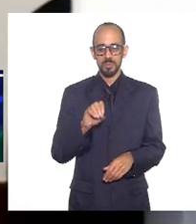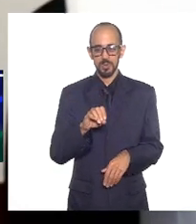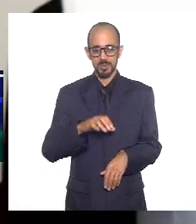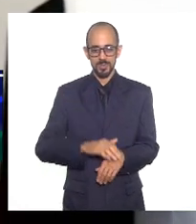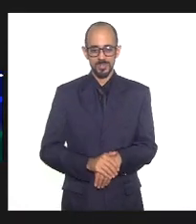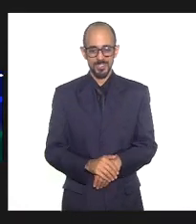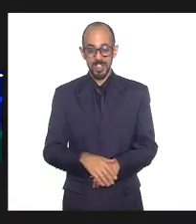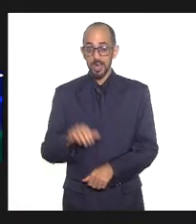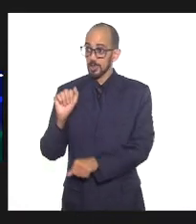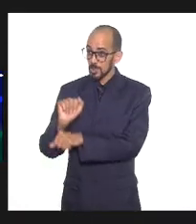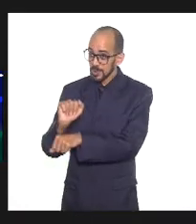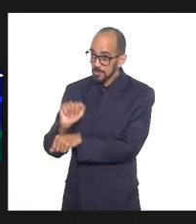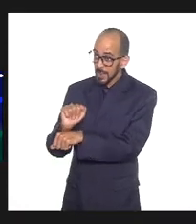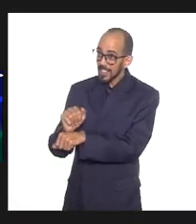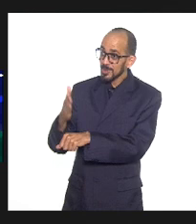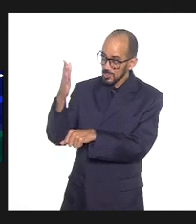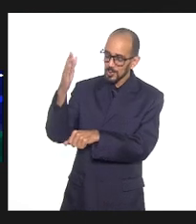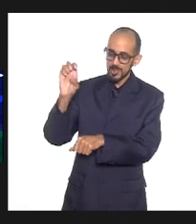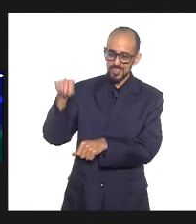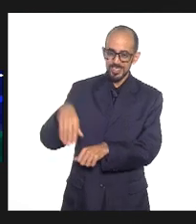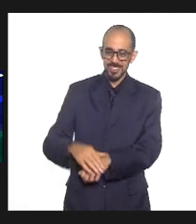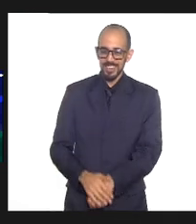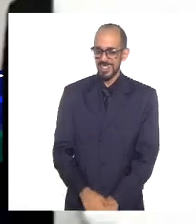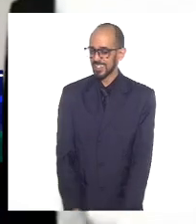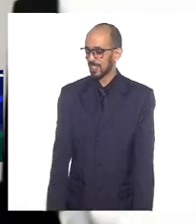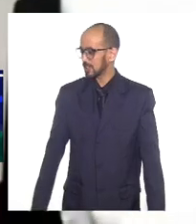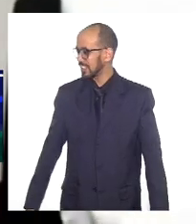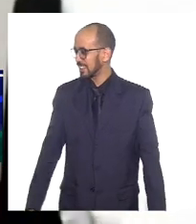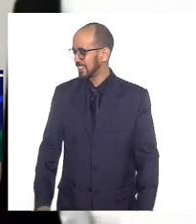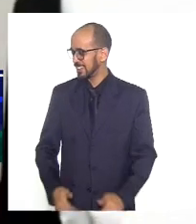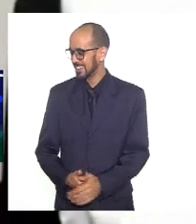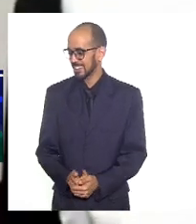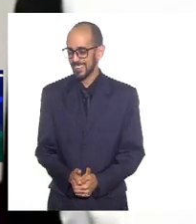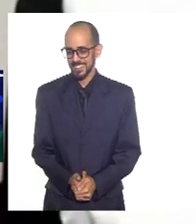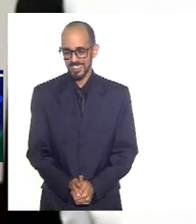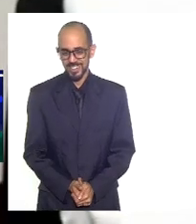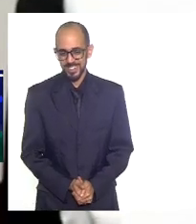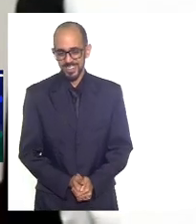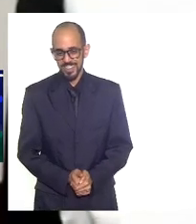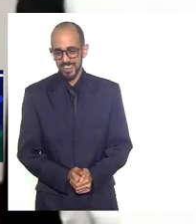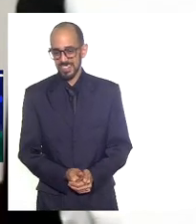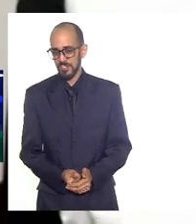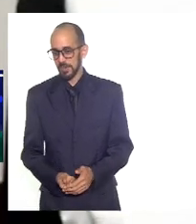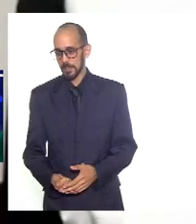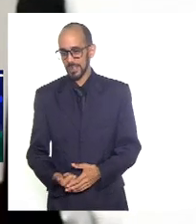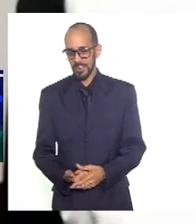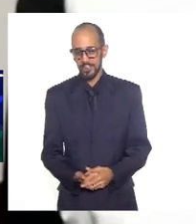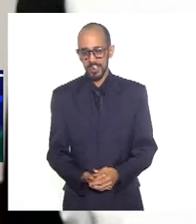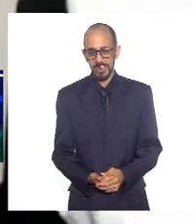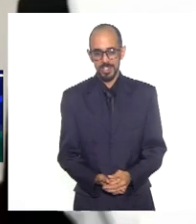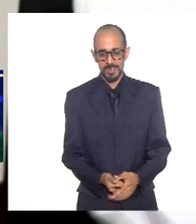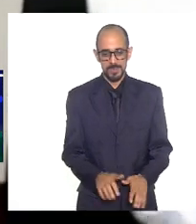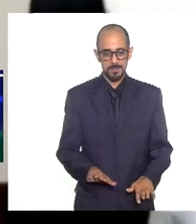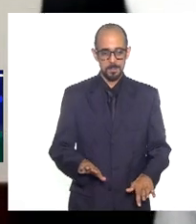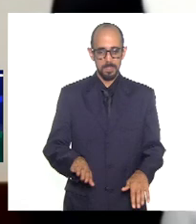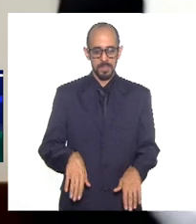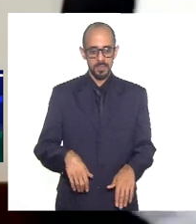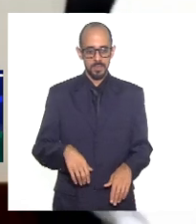Estou esperando. Não, Fábio não, Silva. Presidente. Fábio Silva botou não no grupo. Ok. Vai